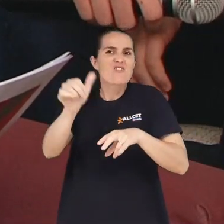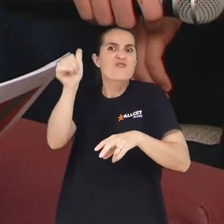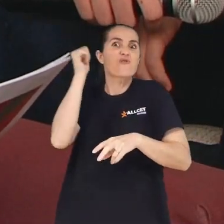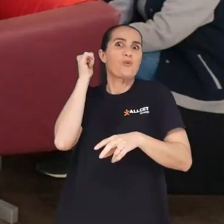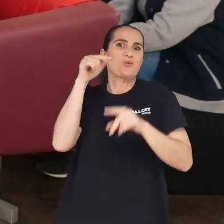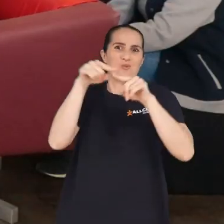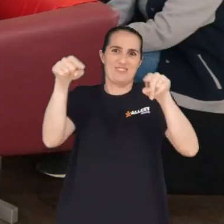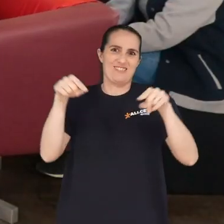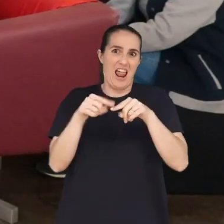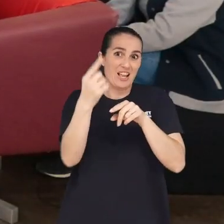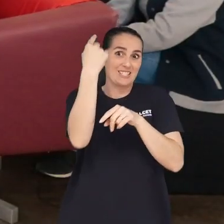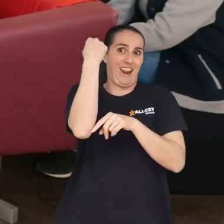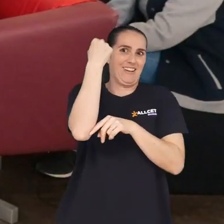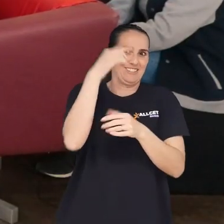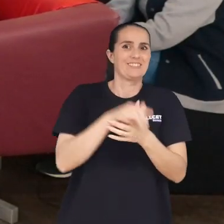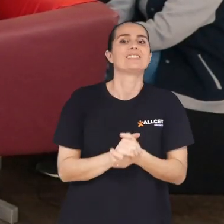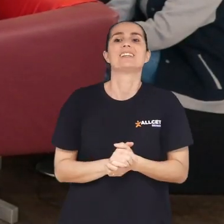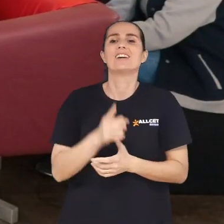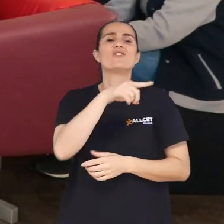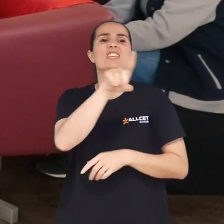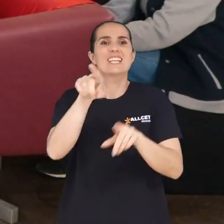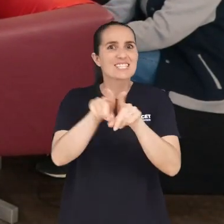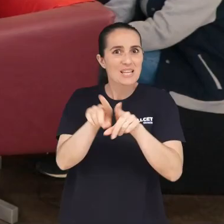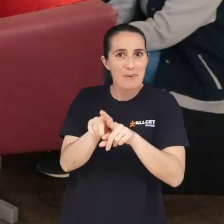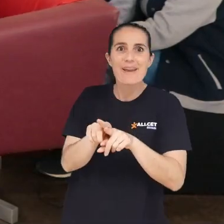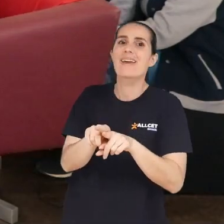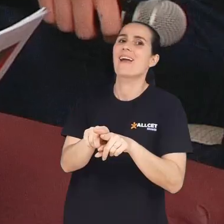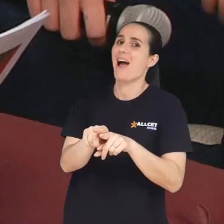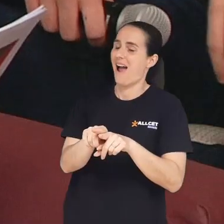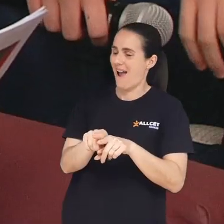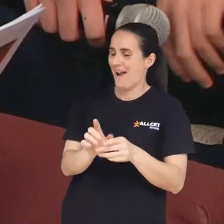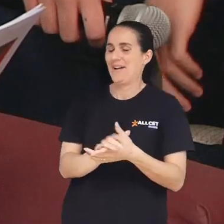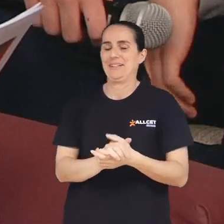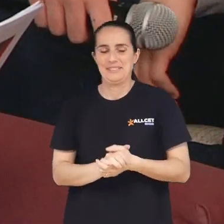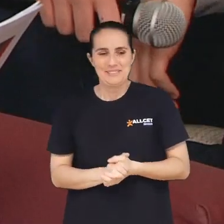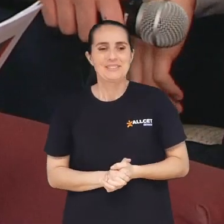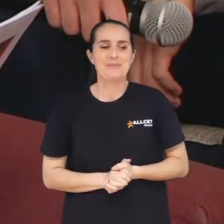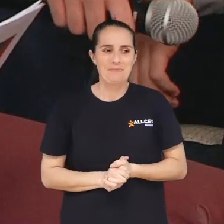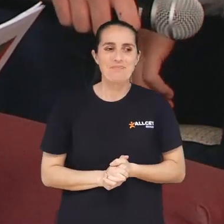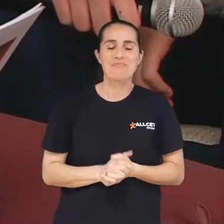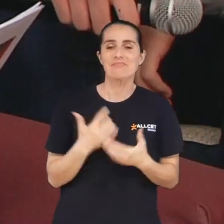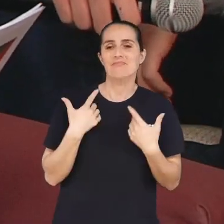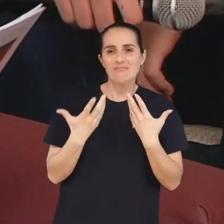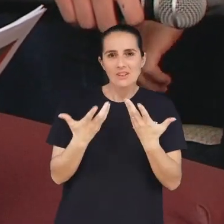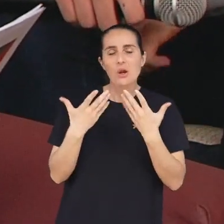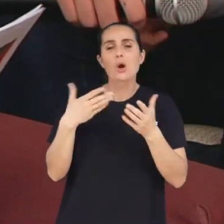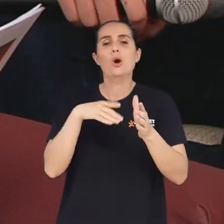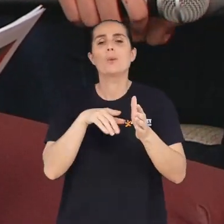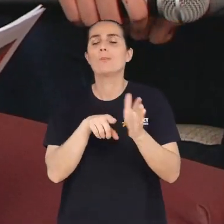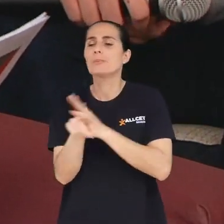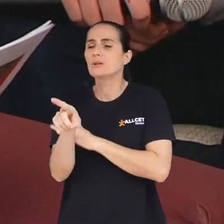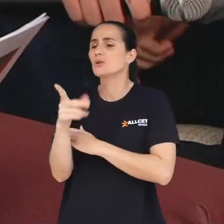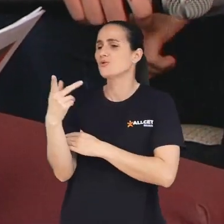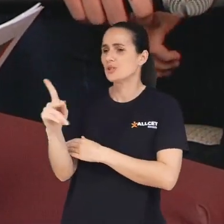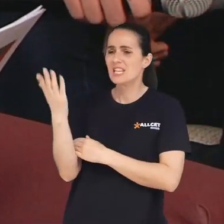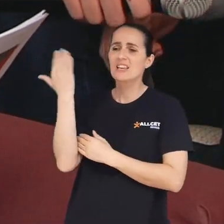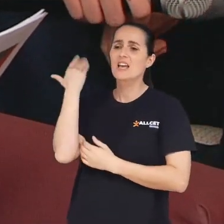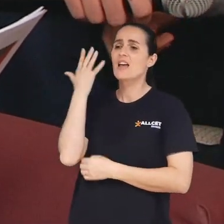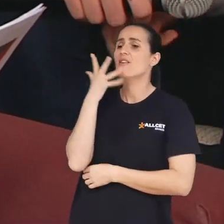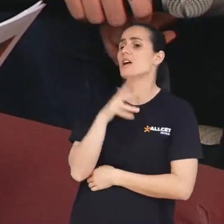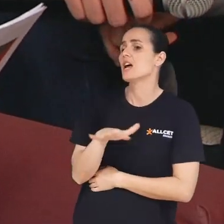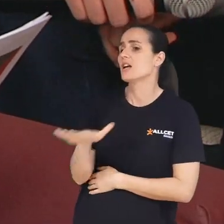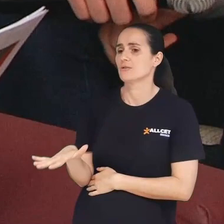turma do fundão? Ah, perfeito. Vamos começar então sabendo um pouco mais sobre a sua